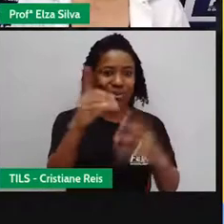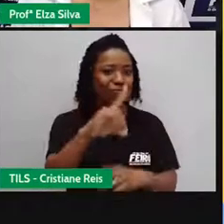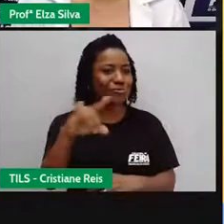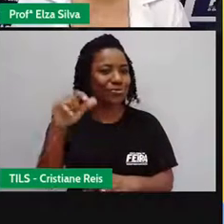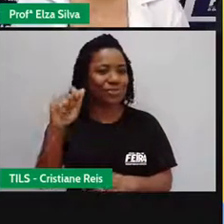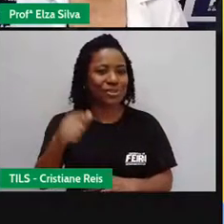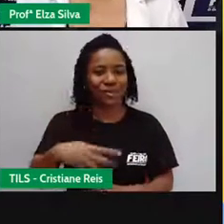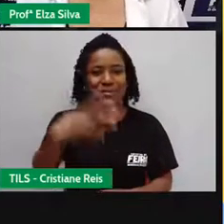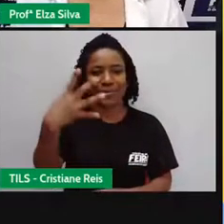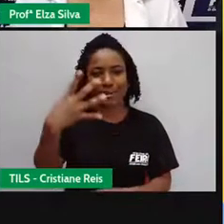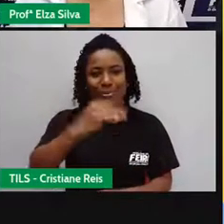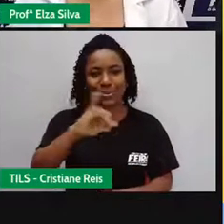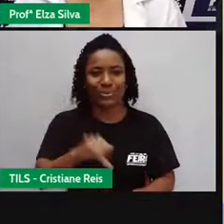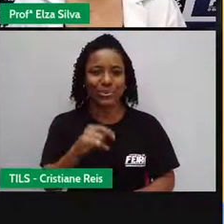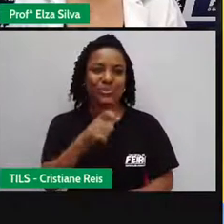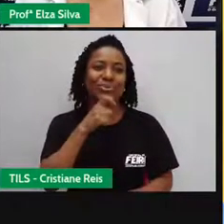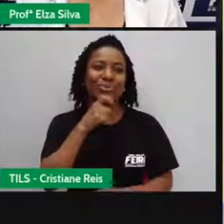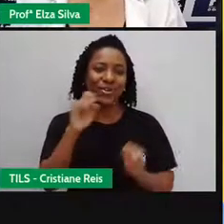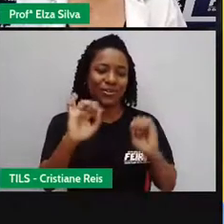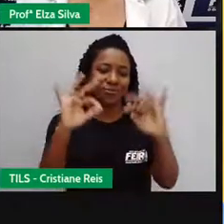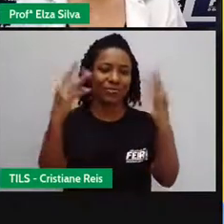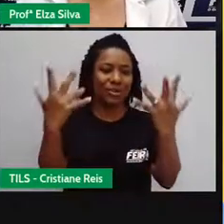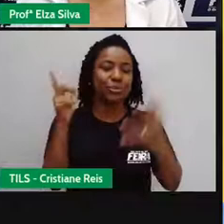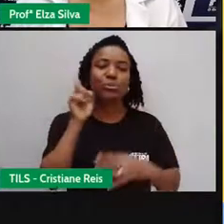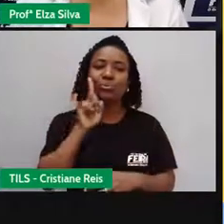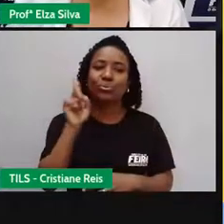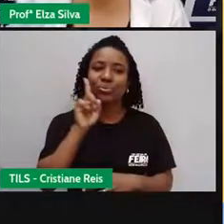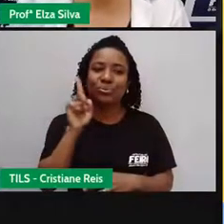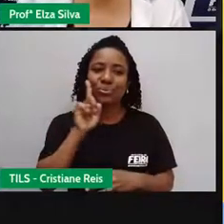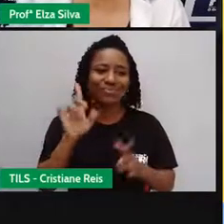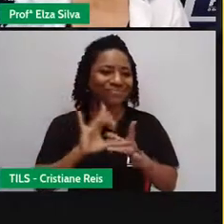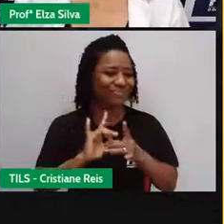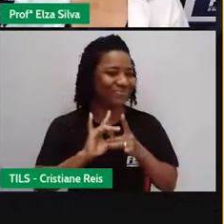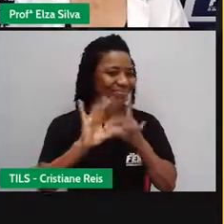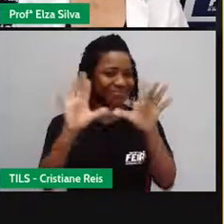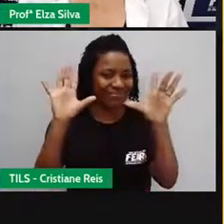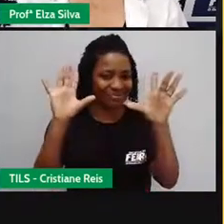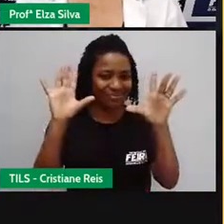o dia da independência dos Estados Unidos da América.